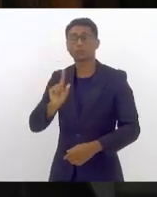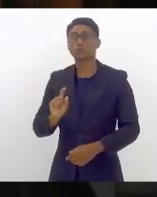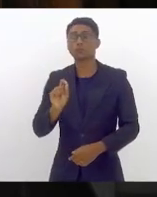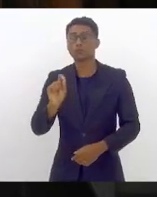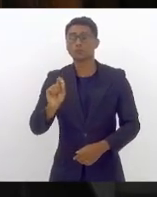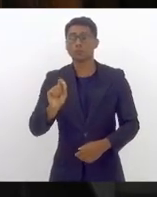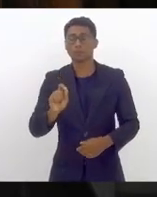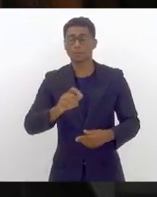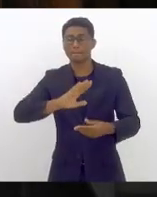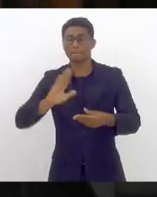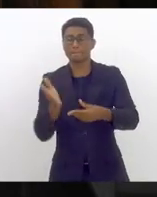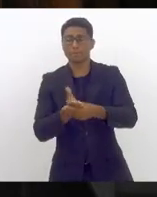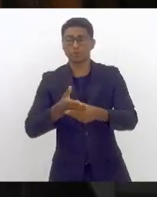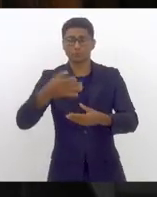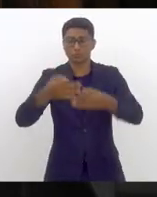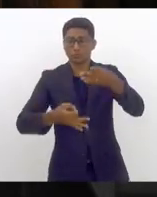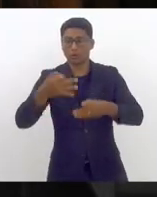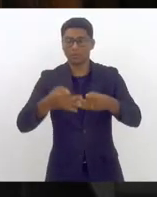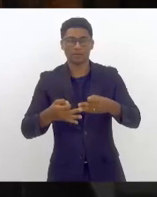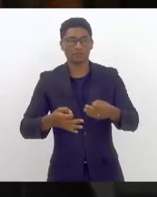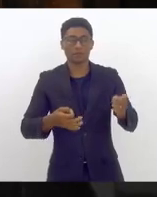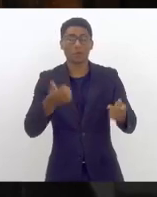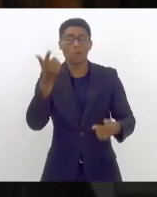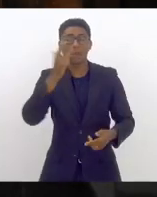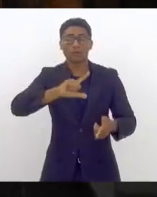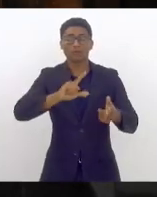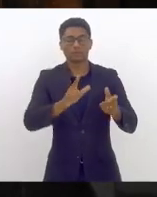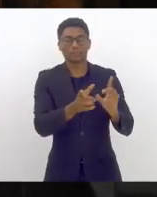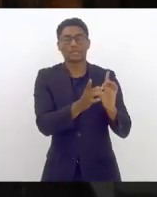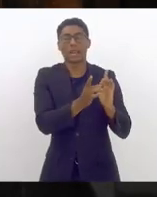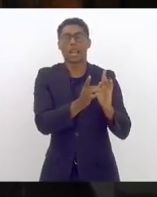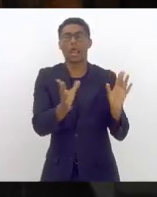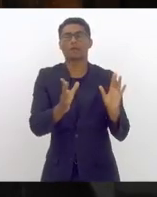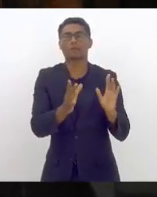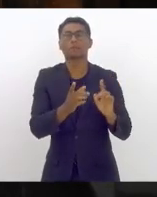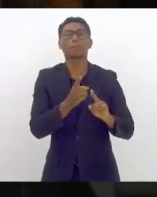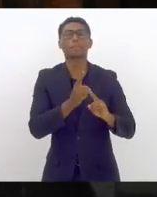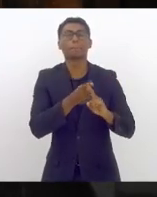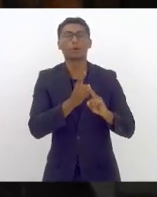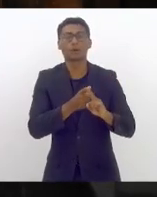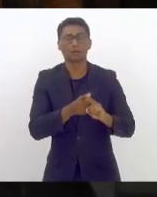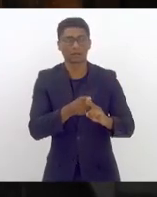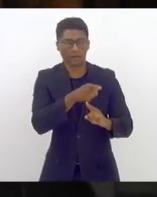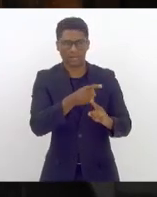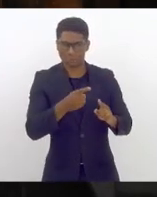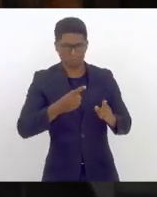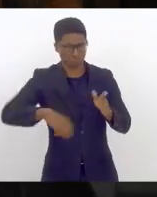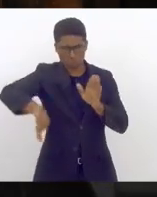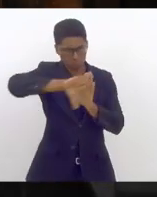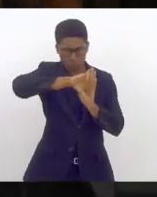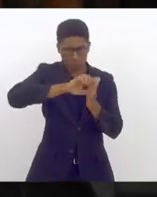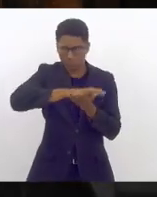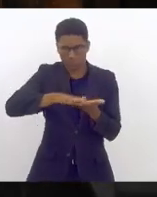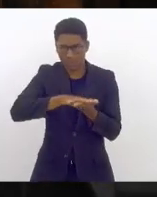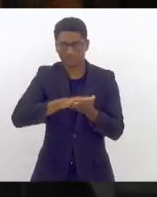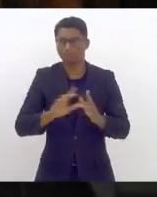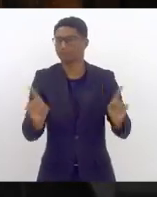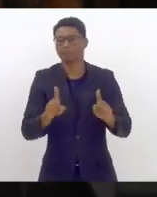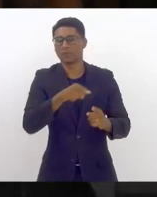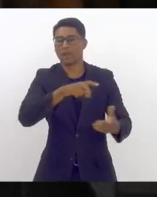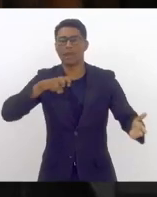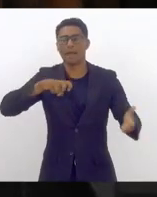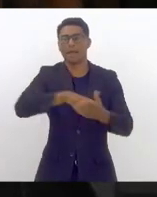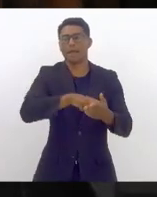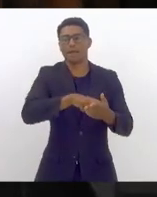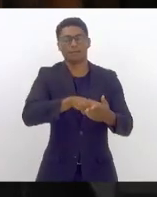ordem processual, se livrando, não por ter sido absolvido, ao contrário, é um condenado, um